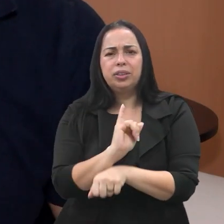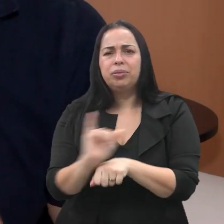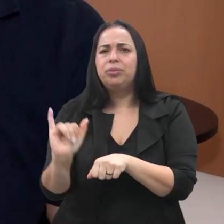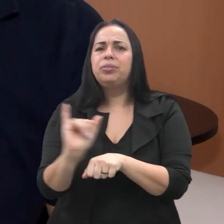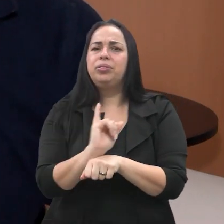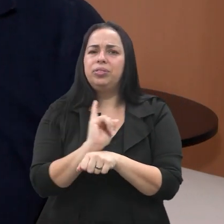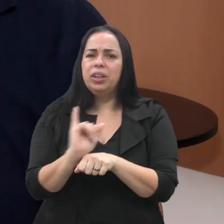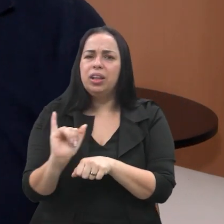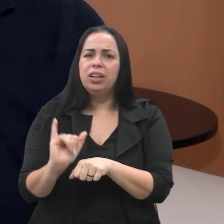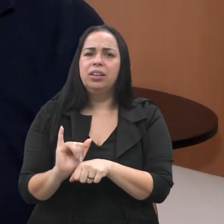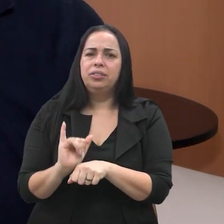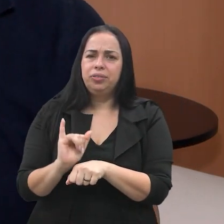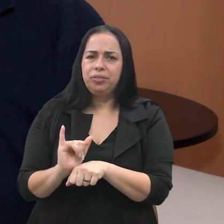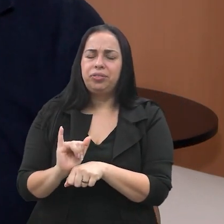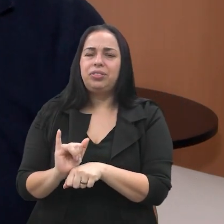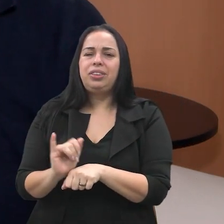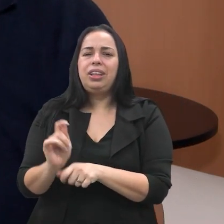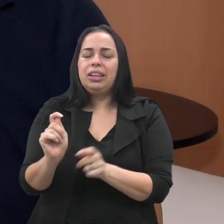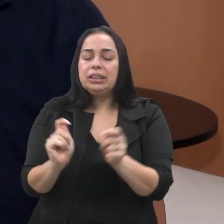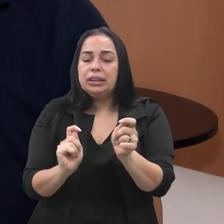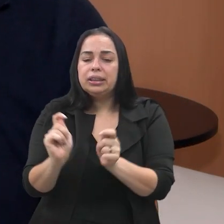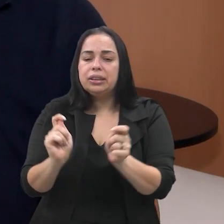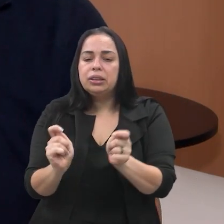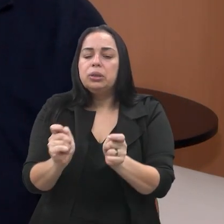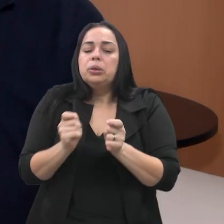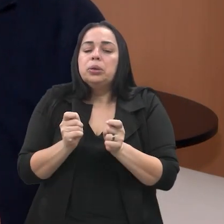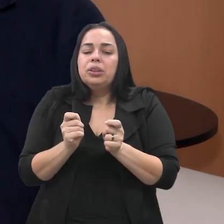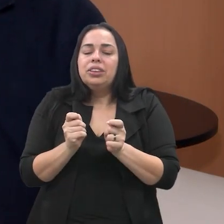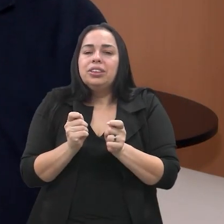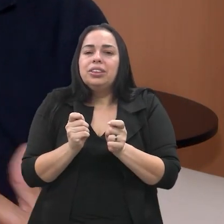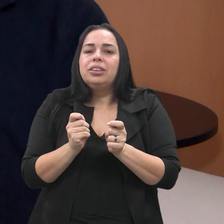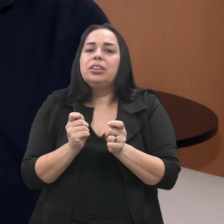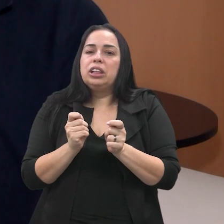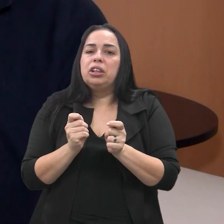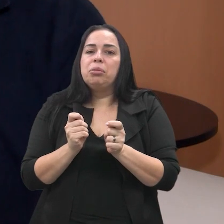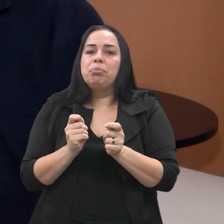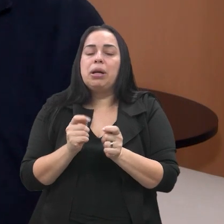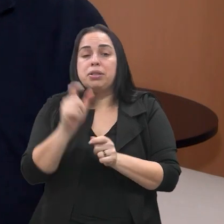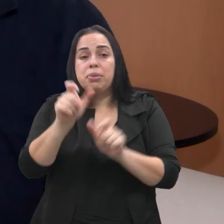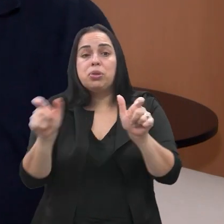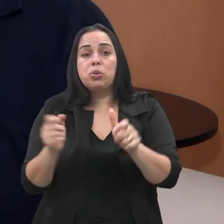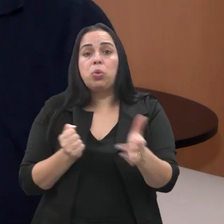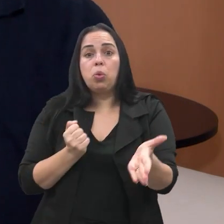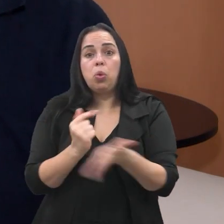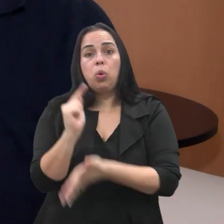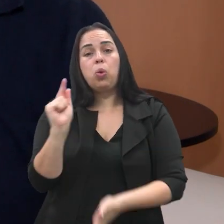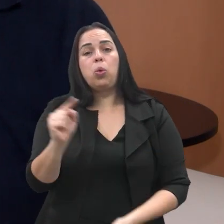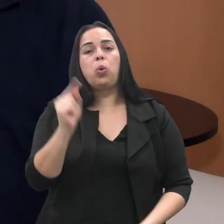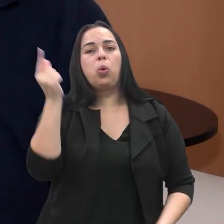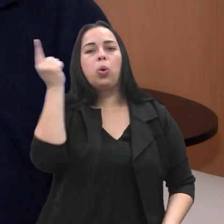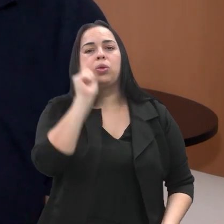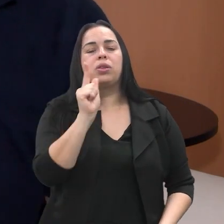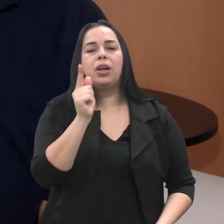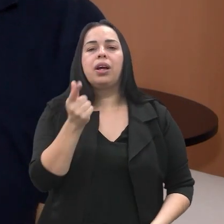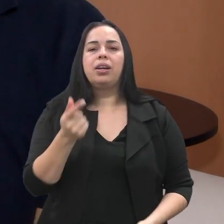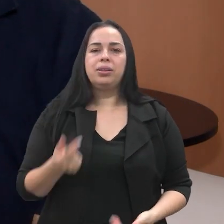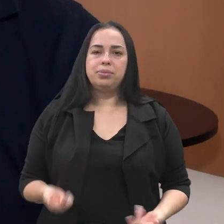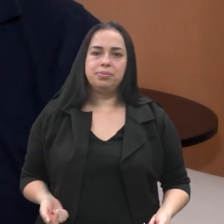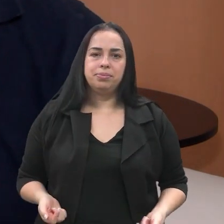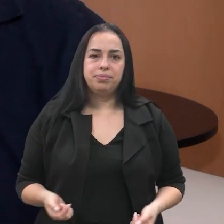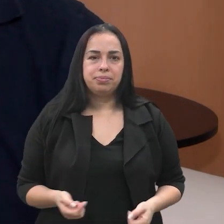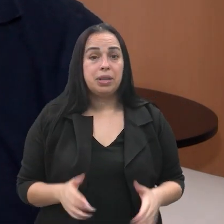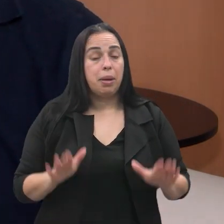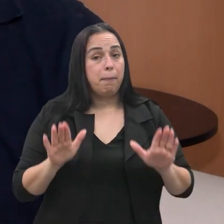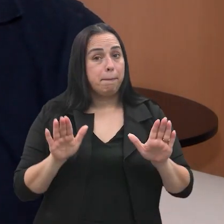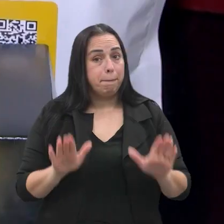de driblar e amortizar esse valor final para o consumidor, para que eu consiga realmente girar o meu